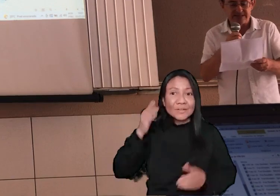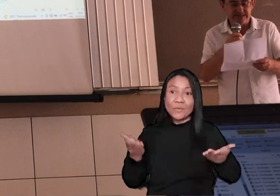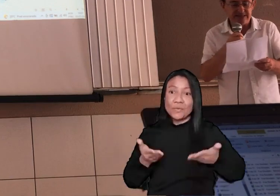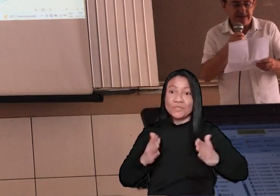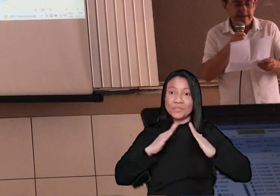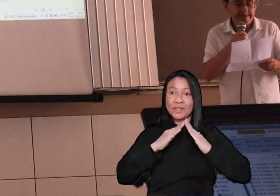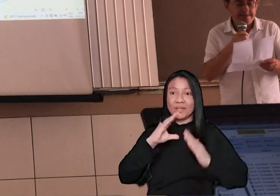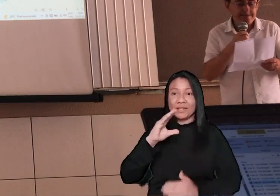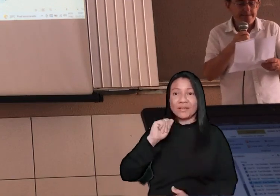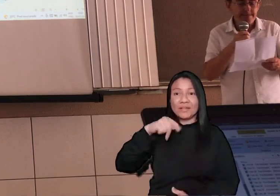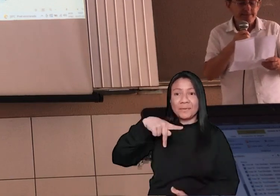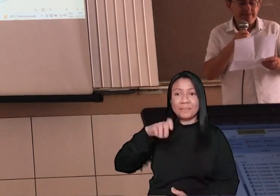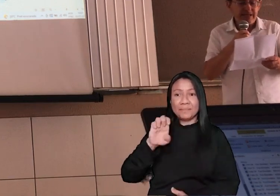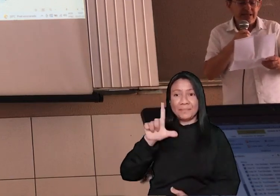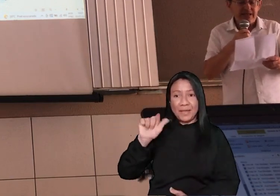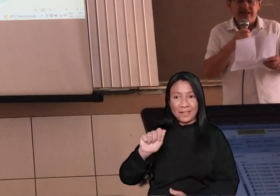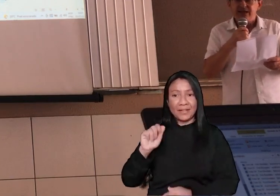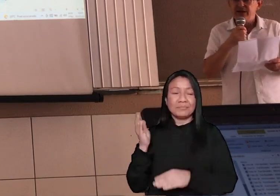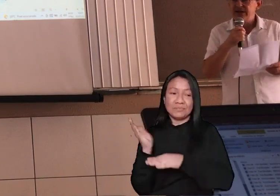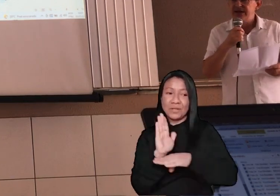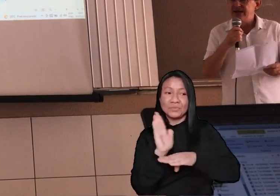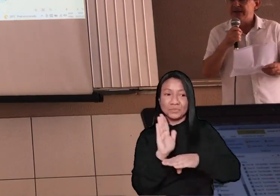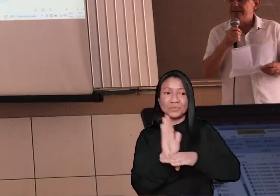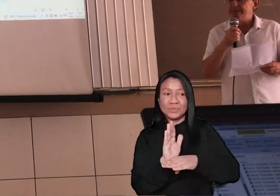o Max. Tá?